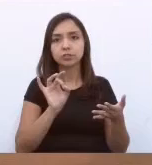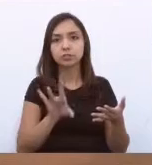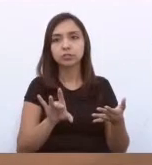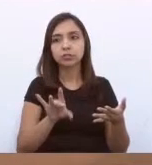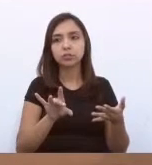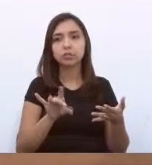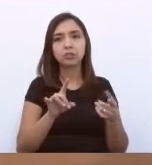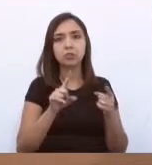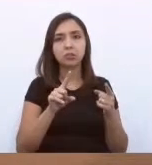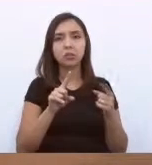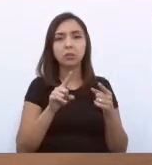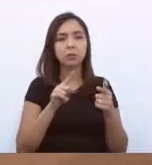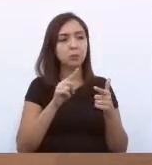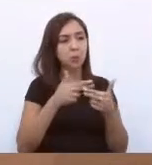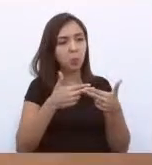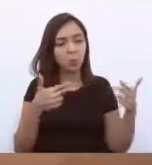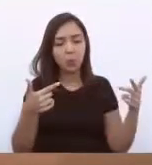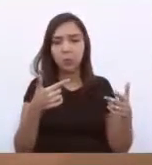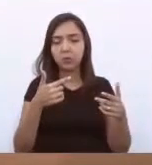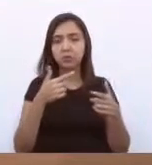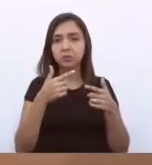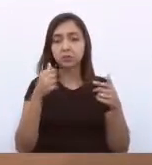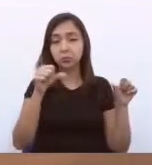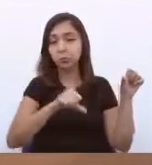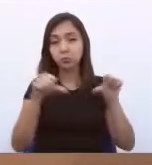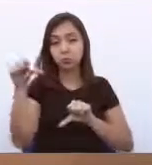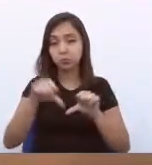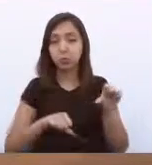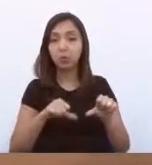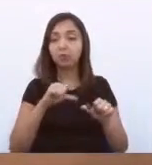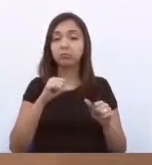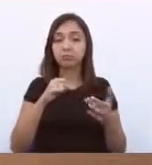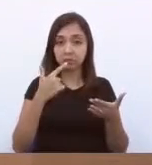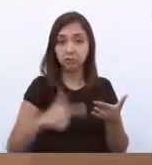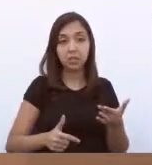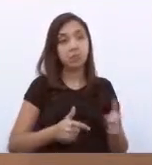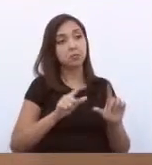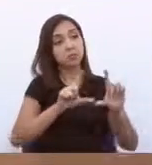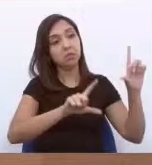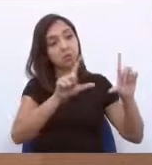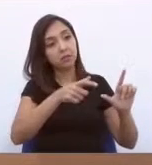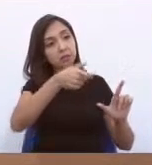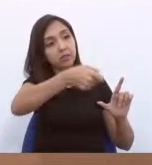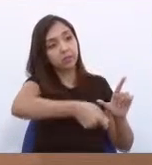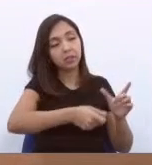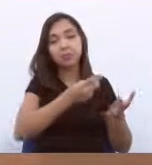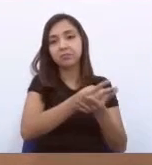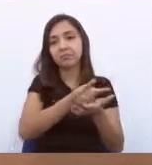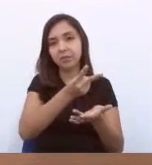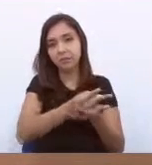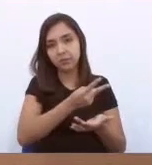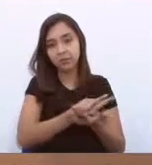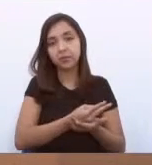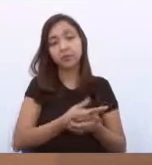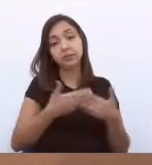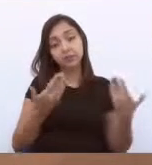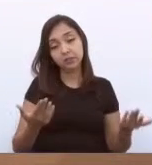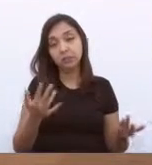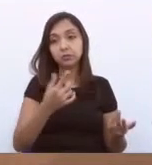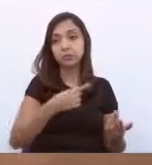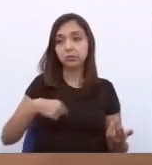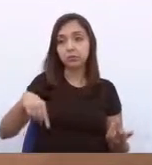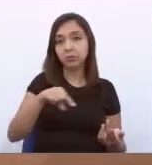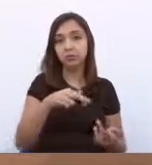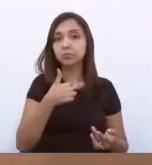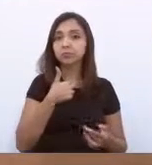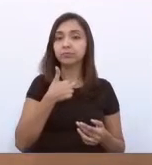só vê escândalo um atrás do outro. Liga a TV, a mesma coisa. Portanto, nós não